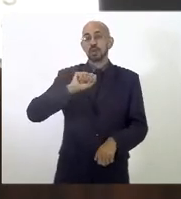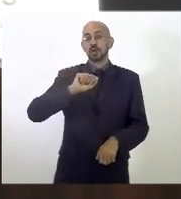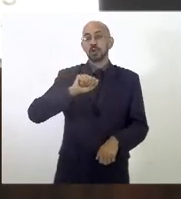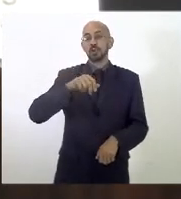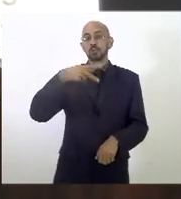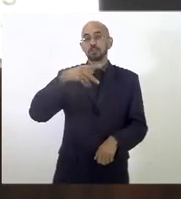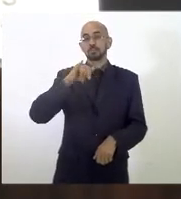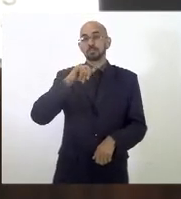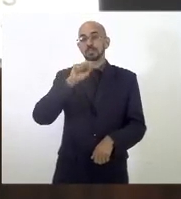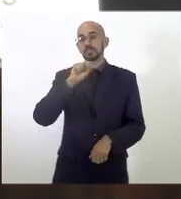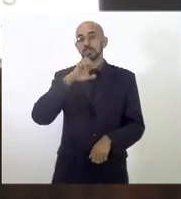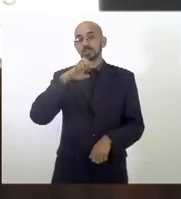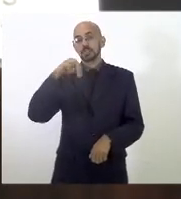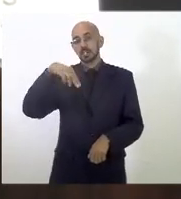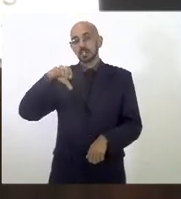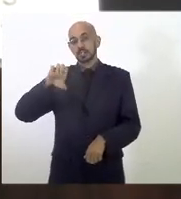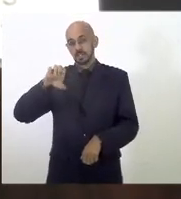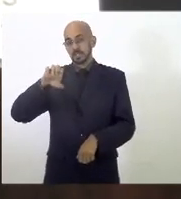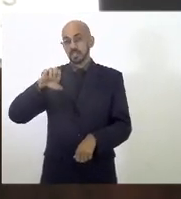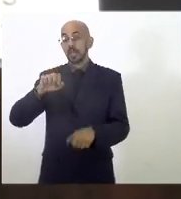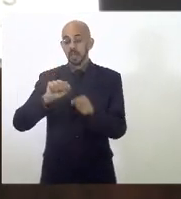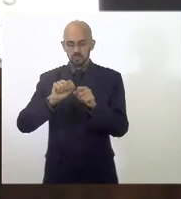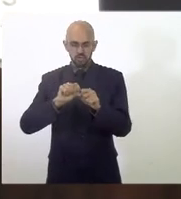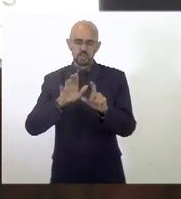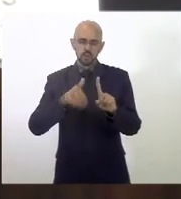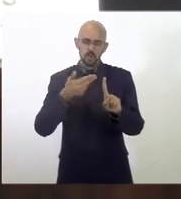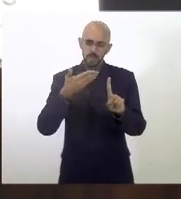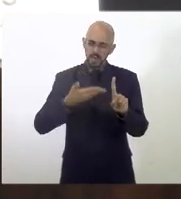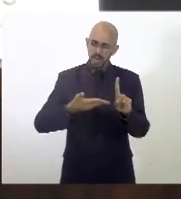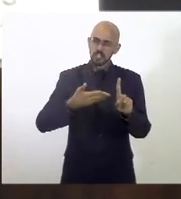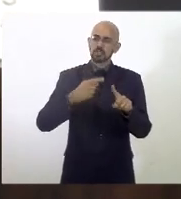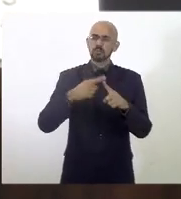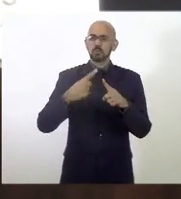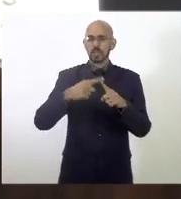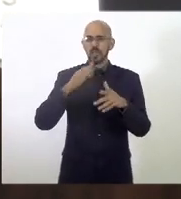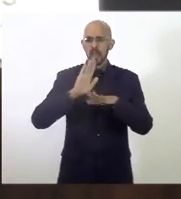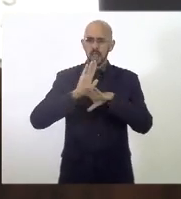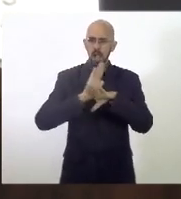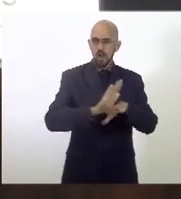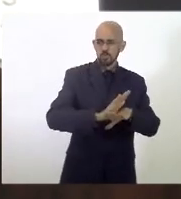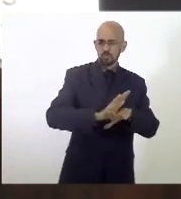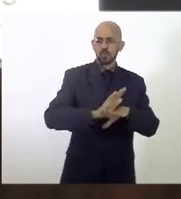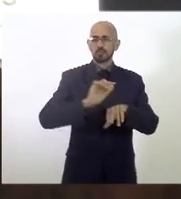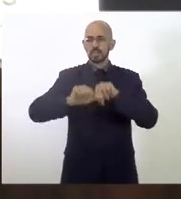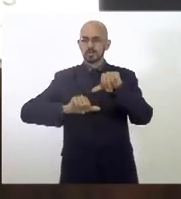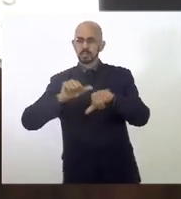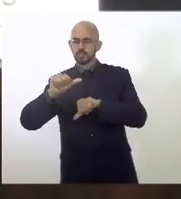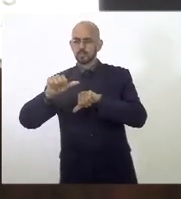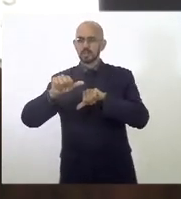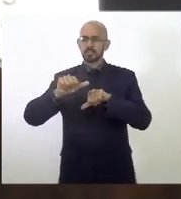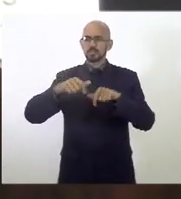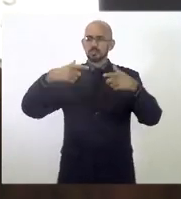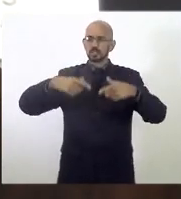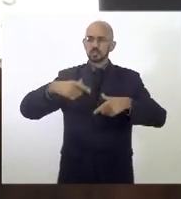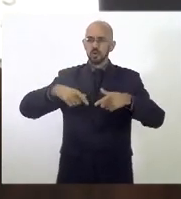homenagem. A gente sabe que ele deu sua grande contribuição também para essa mudança aqui, para esse